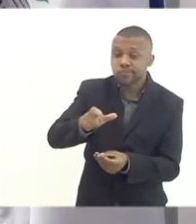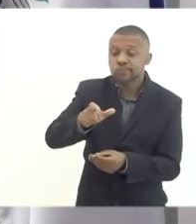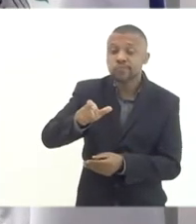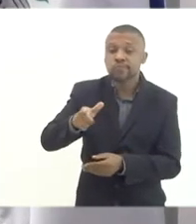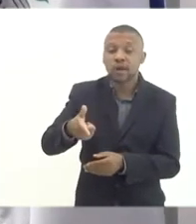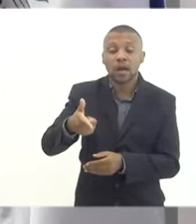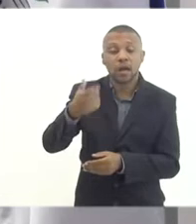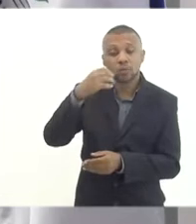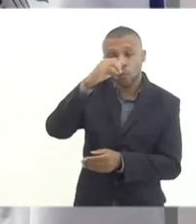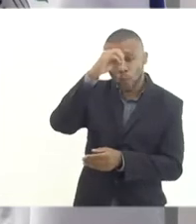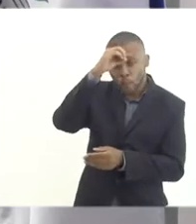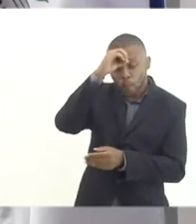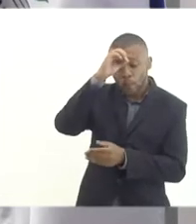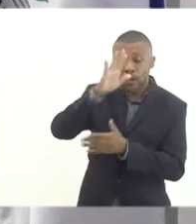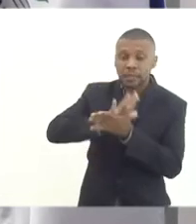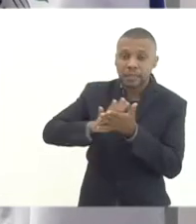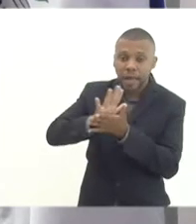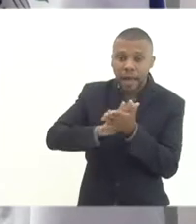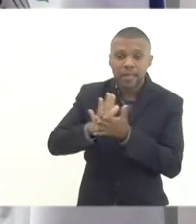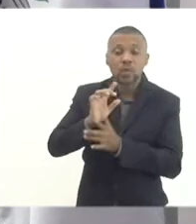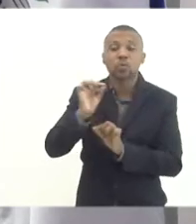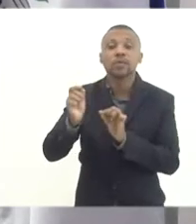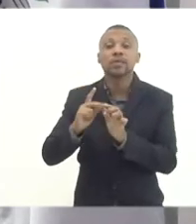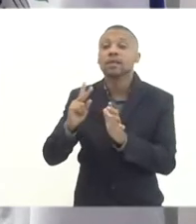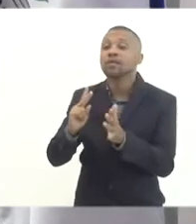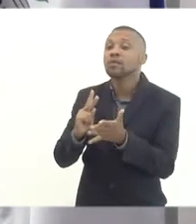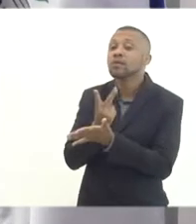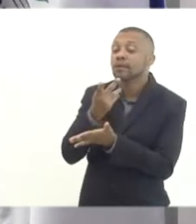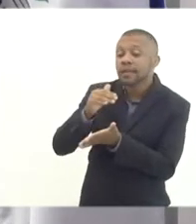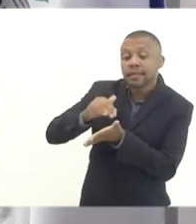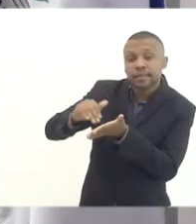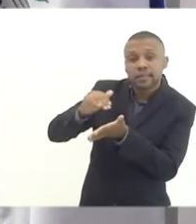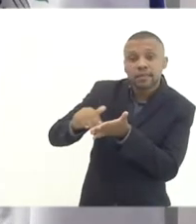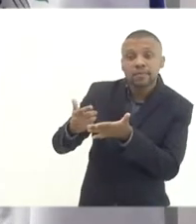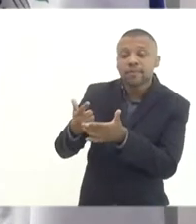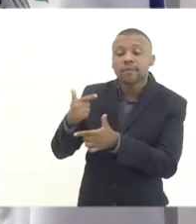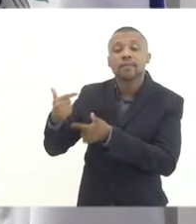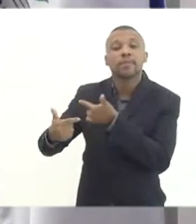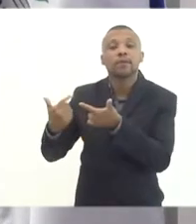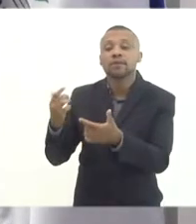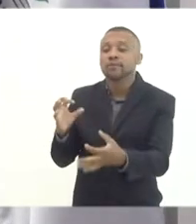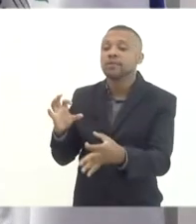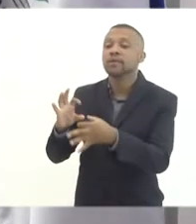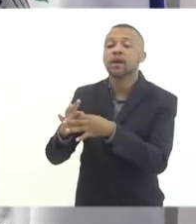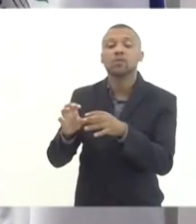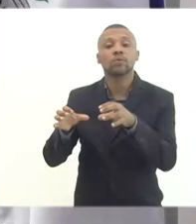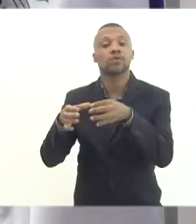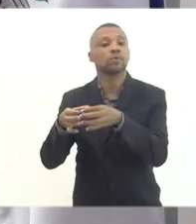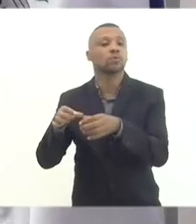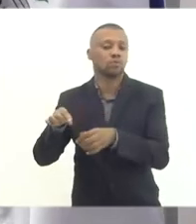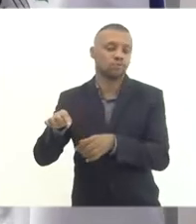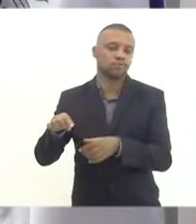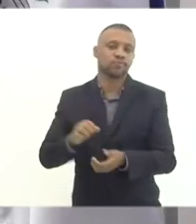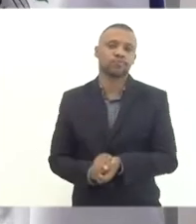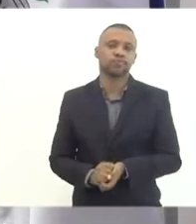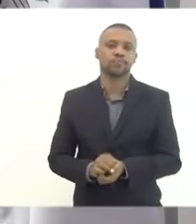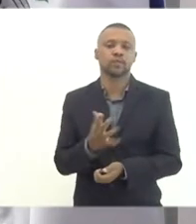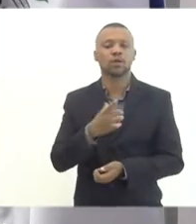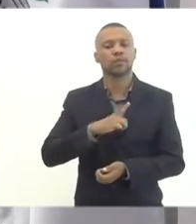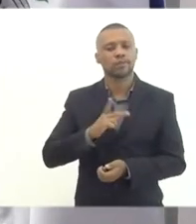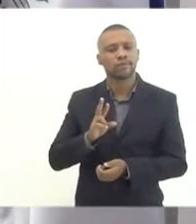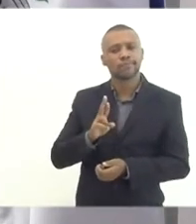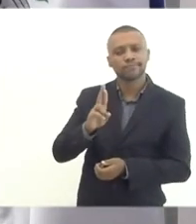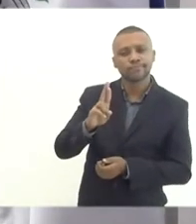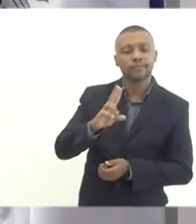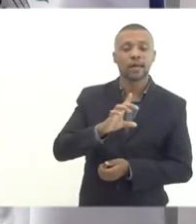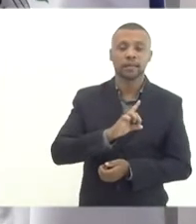ciência do que a secretaria está tô vendo com essas pessoas em si como aqui me coloquei diante da Defensoria também da